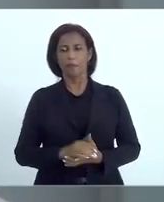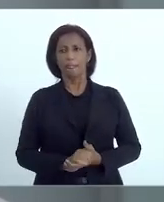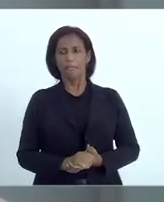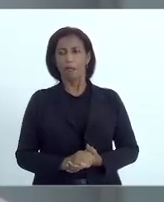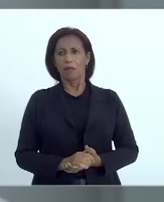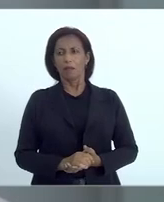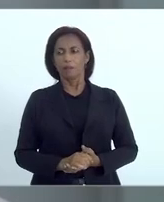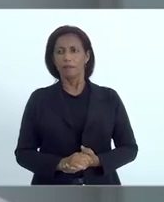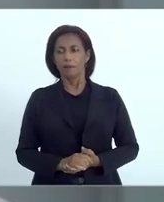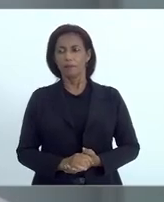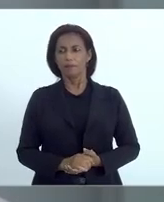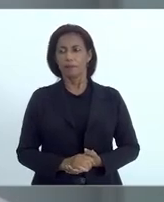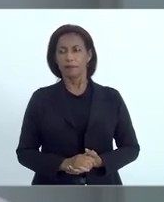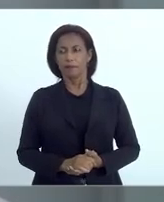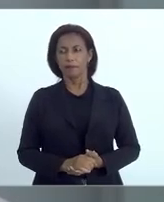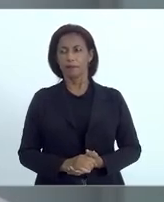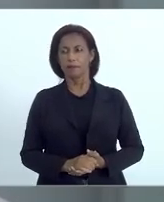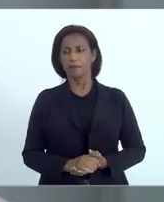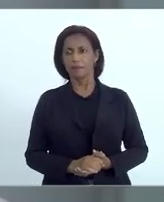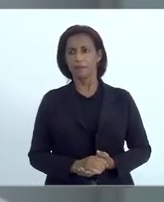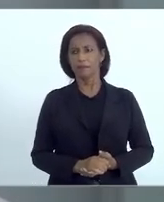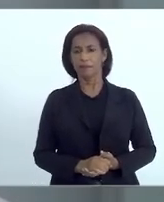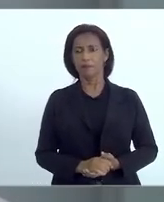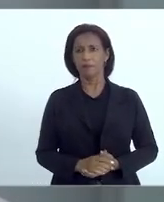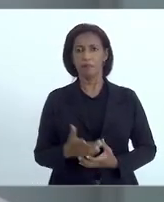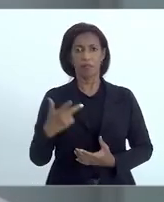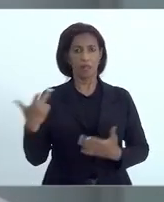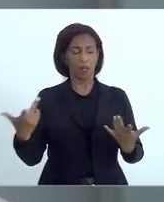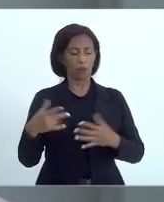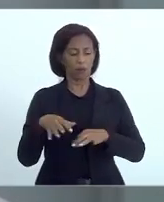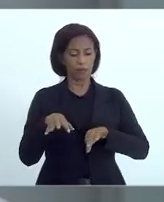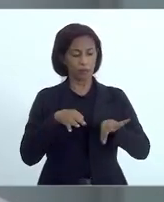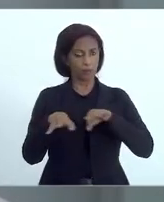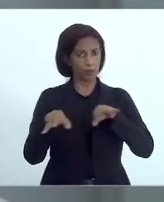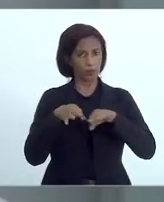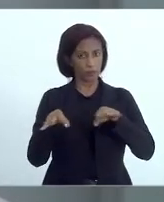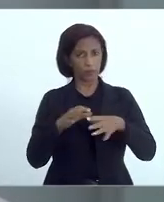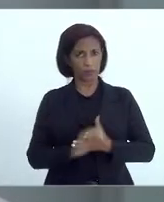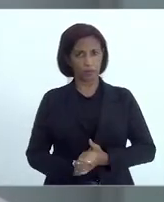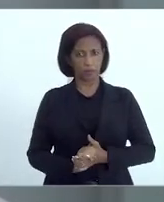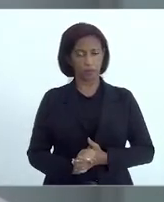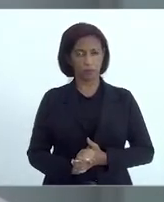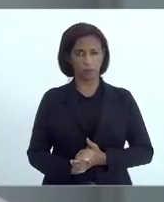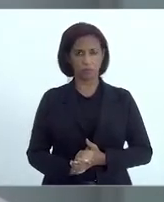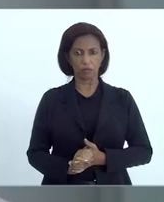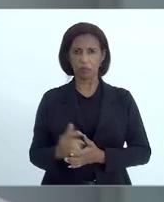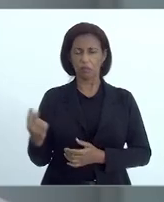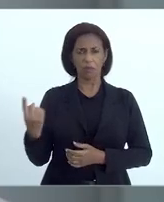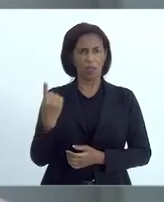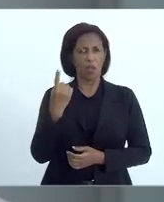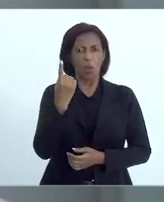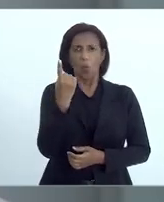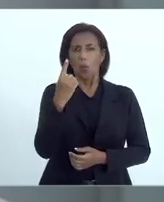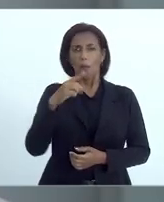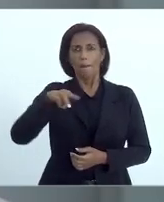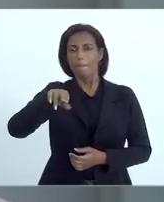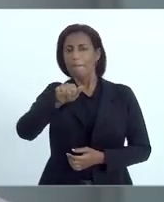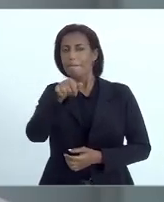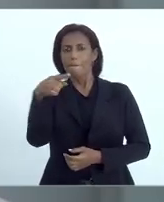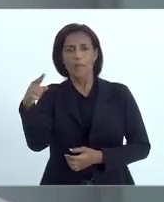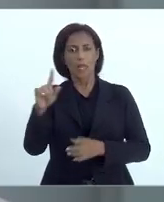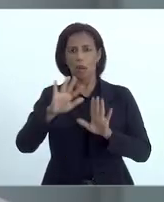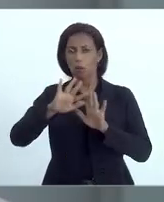mas é o que é Tom é a gente fez o projeto não foi para um milhão de bombeiro